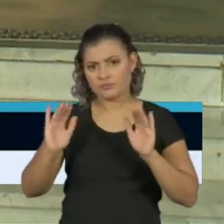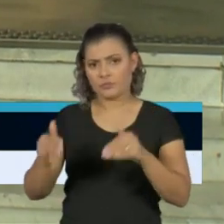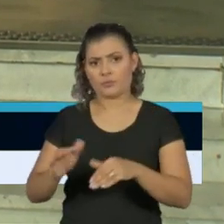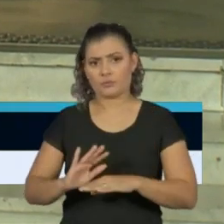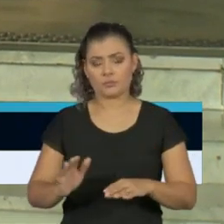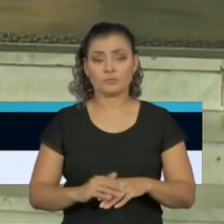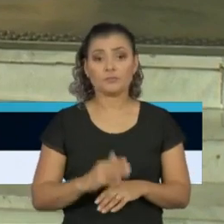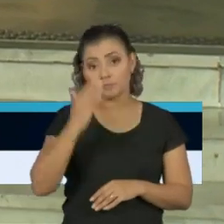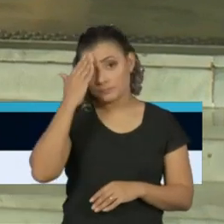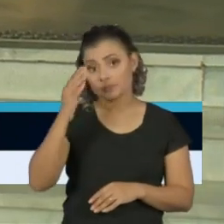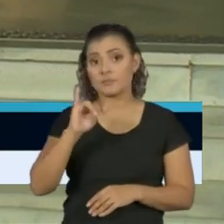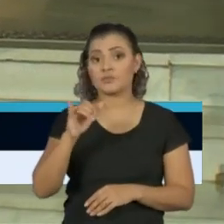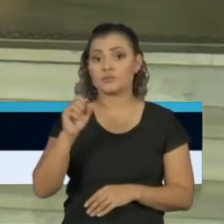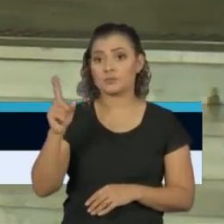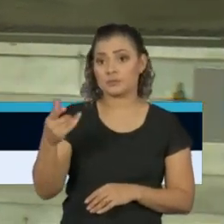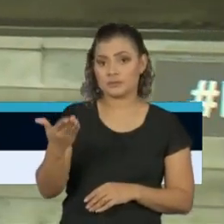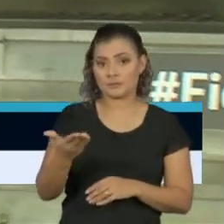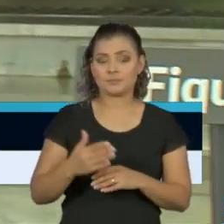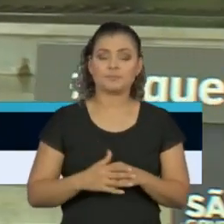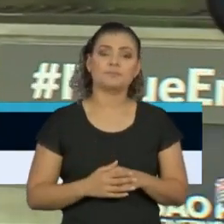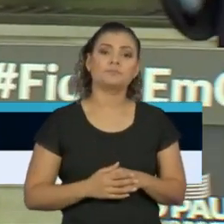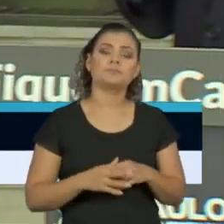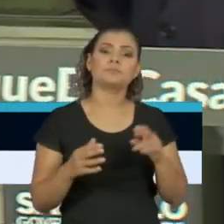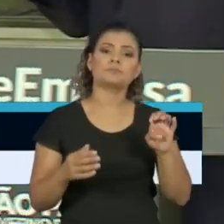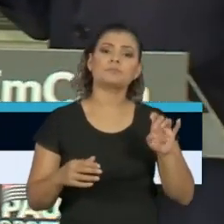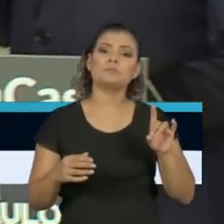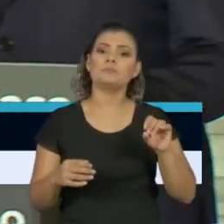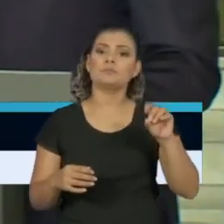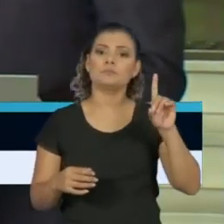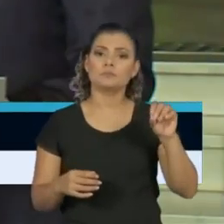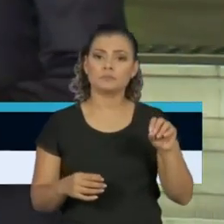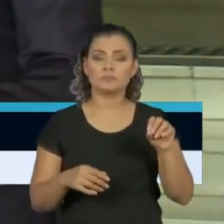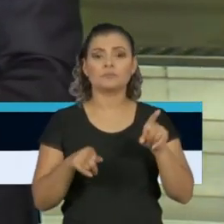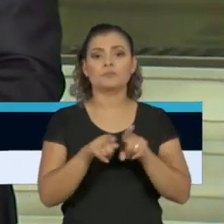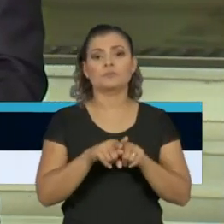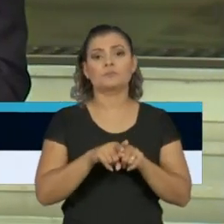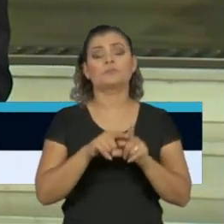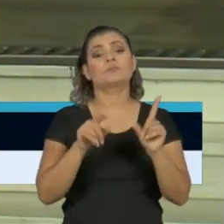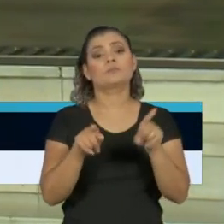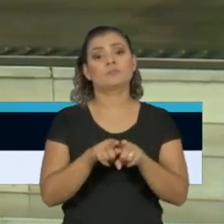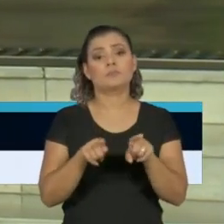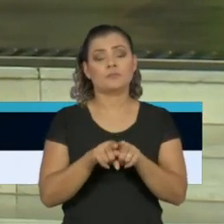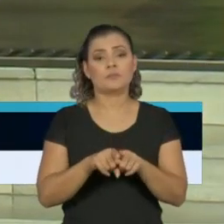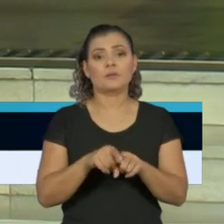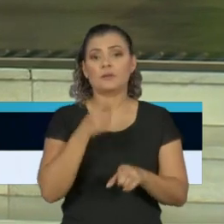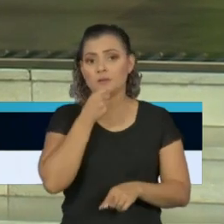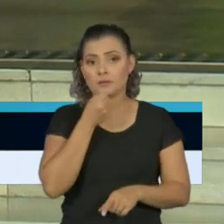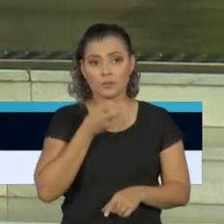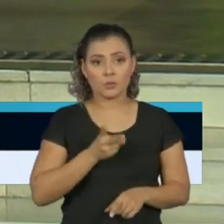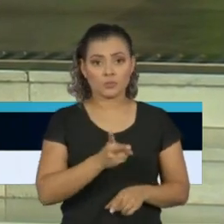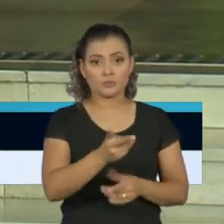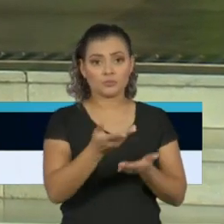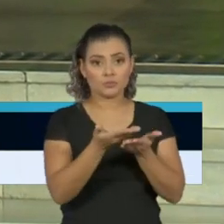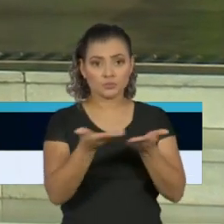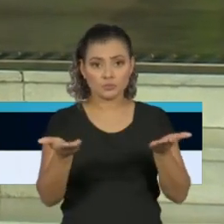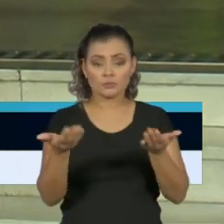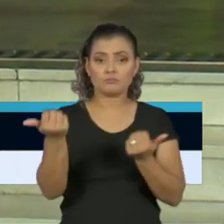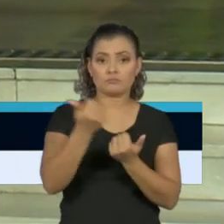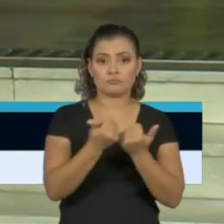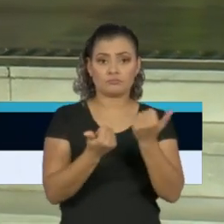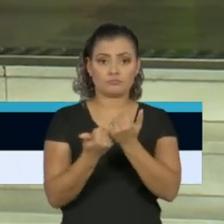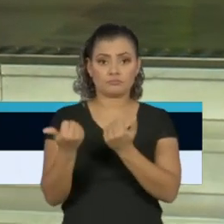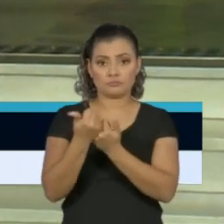Obrigado, doutor Guerma. Vamos, Eduardo Simões, da agência Reuters, obrigado pela participação. Vamos continuar